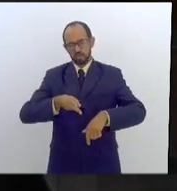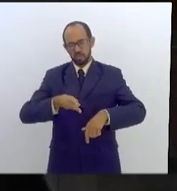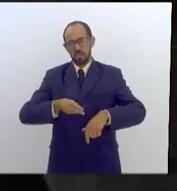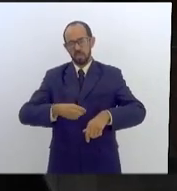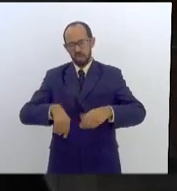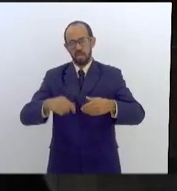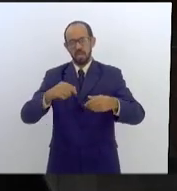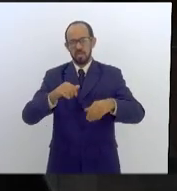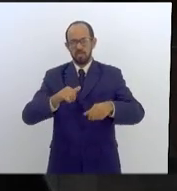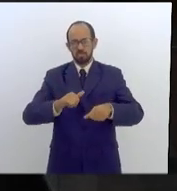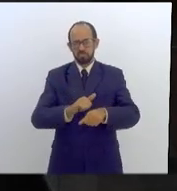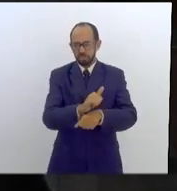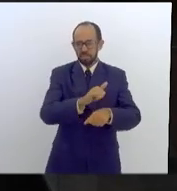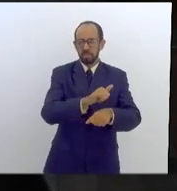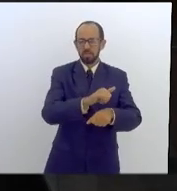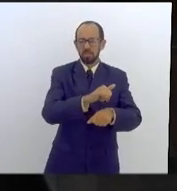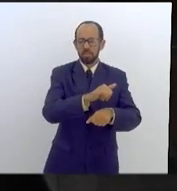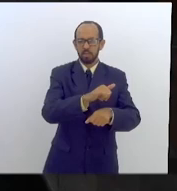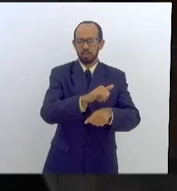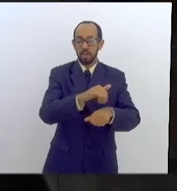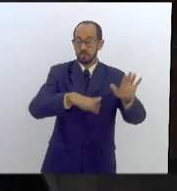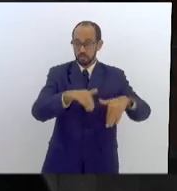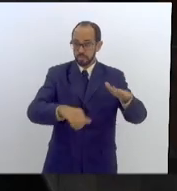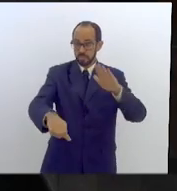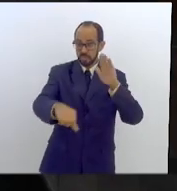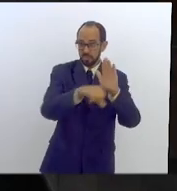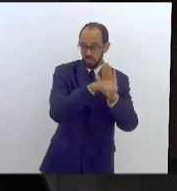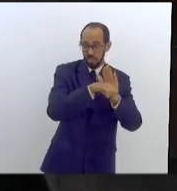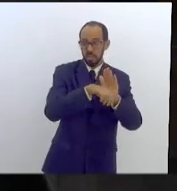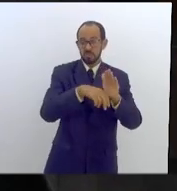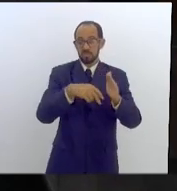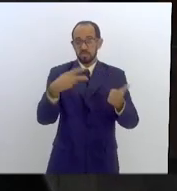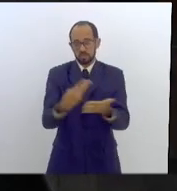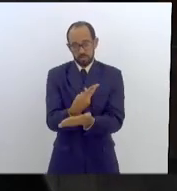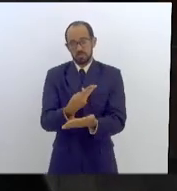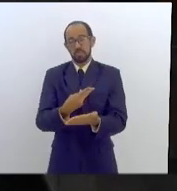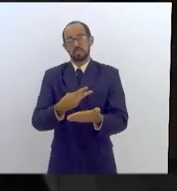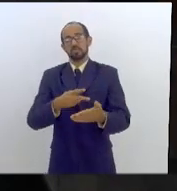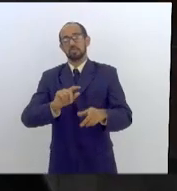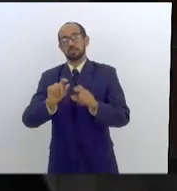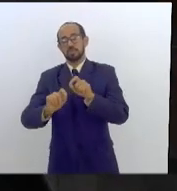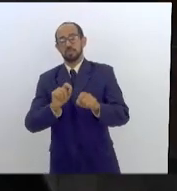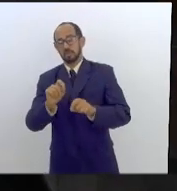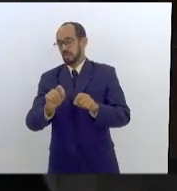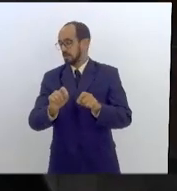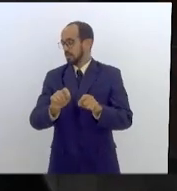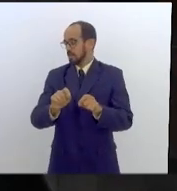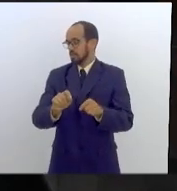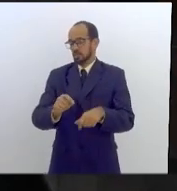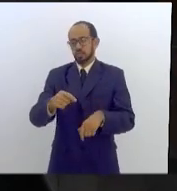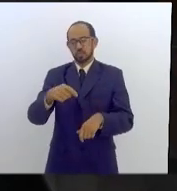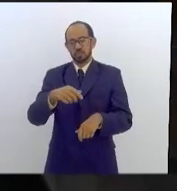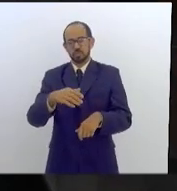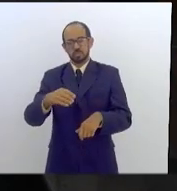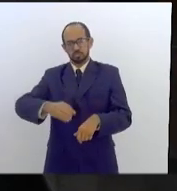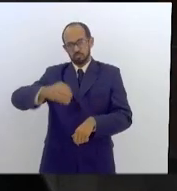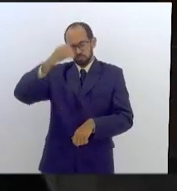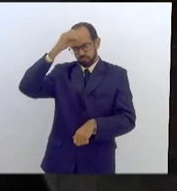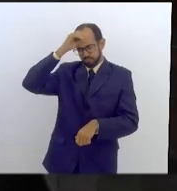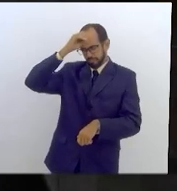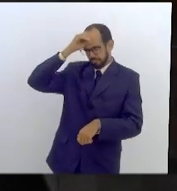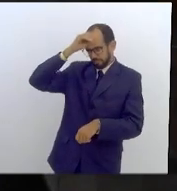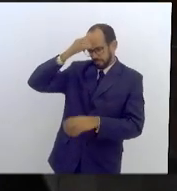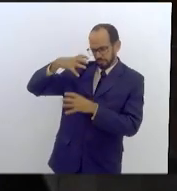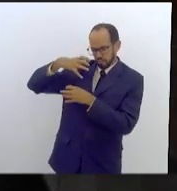burlescos criminosos em vários casos episódios de desconhecimento do resultado eleitoral